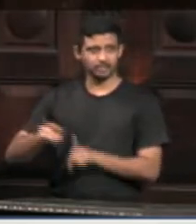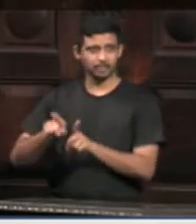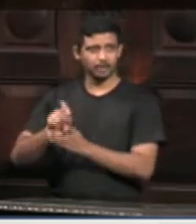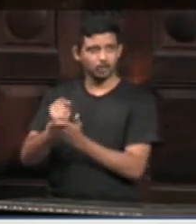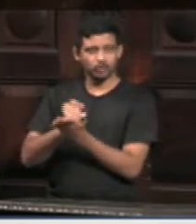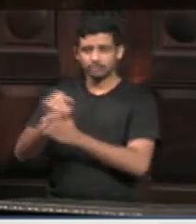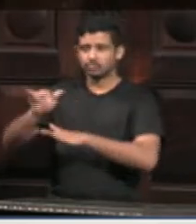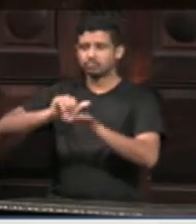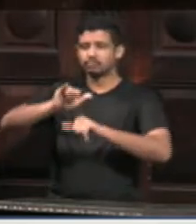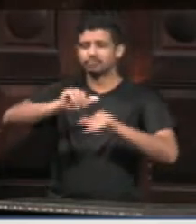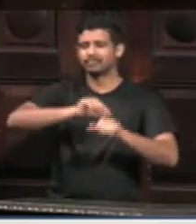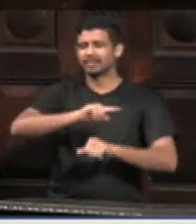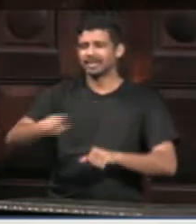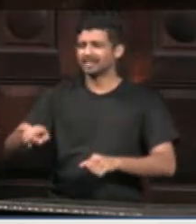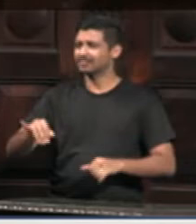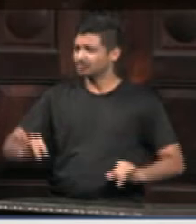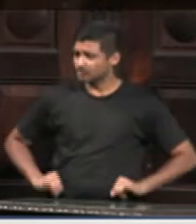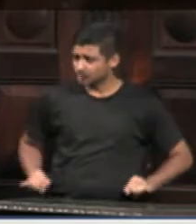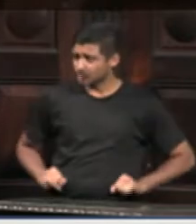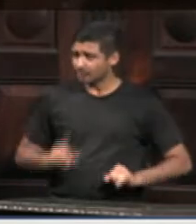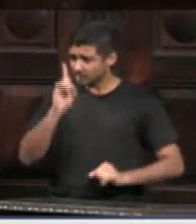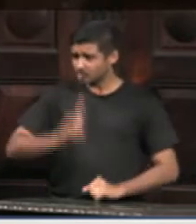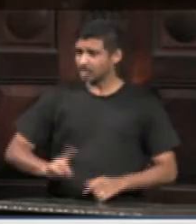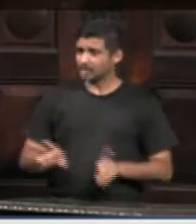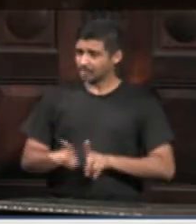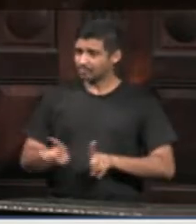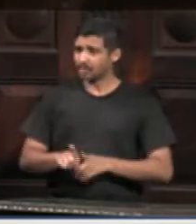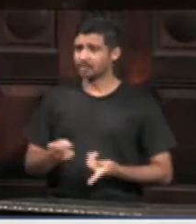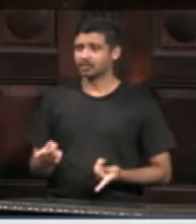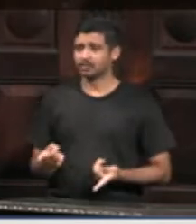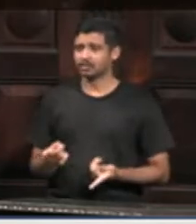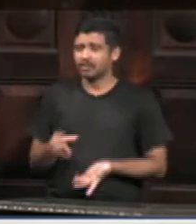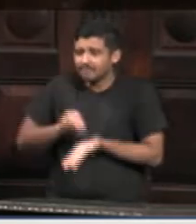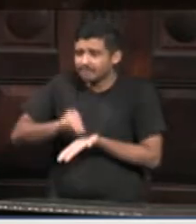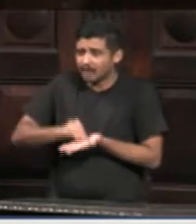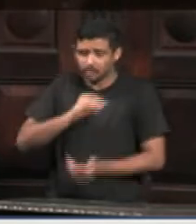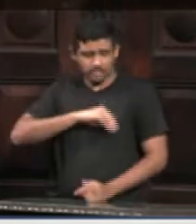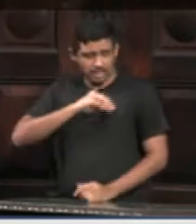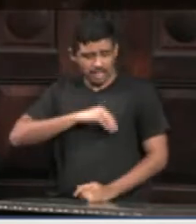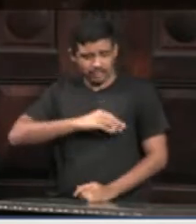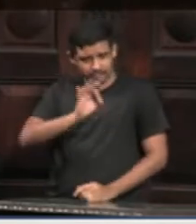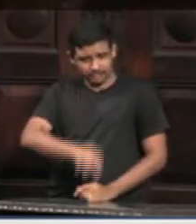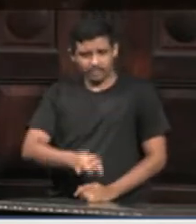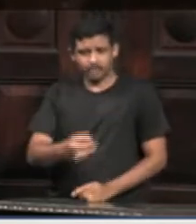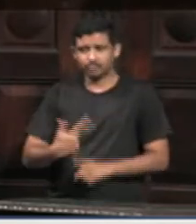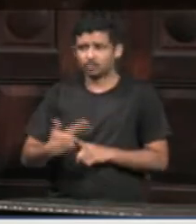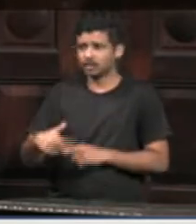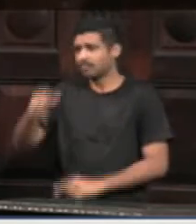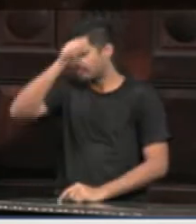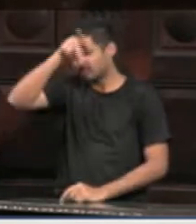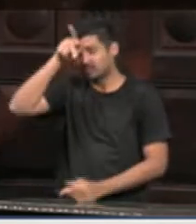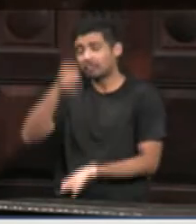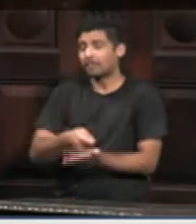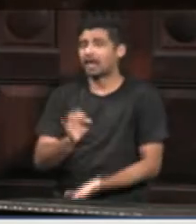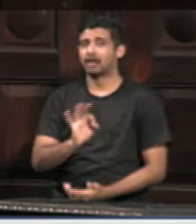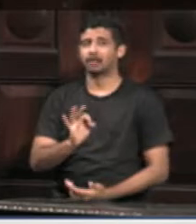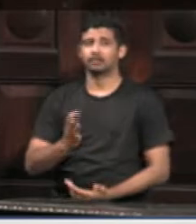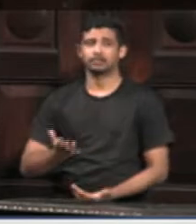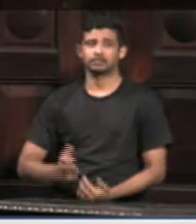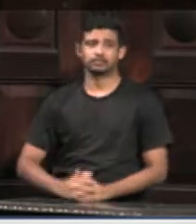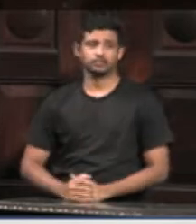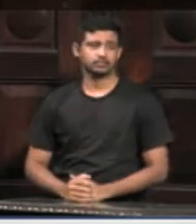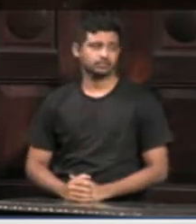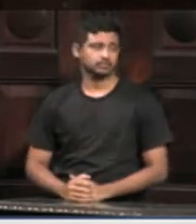sendo violentados nos seus direitos, não estão recebendo a remuneração, a prefeitura não paga. Como